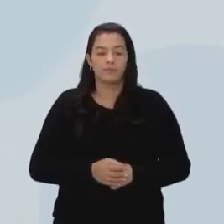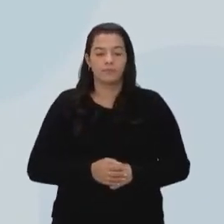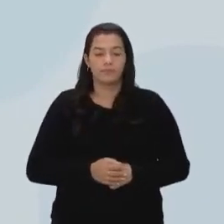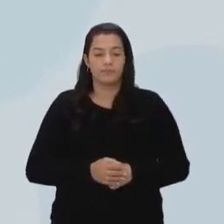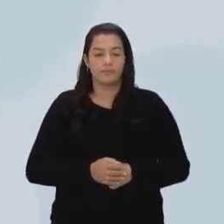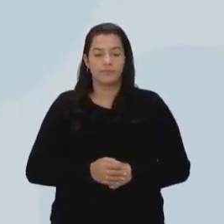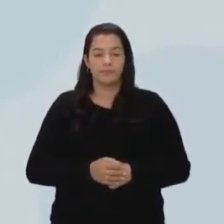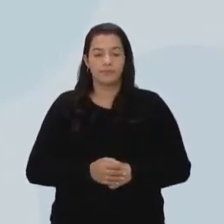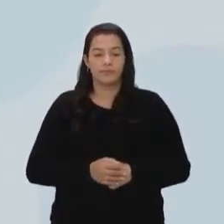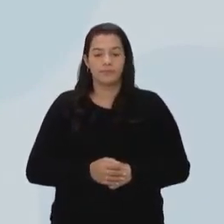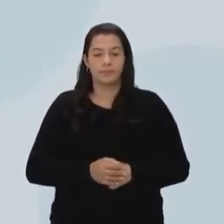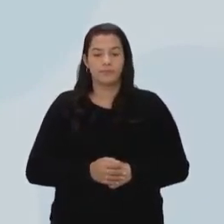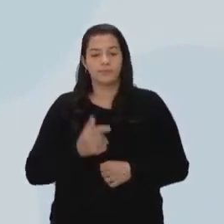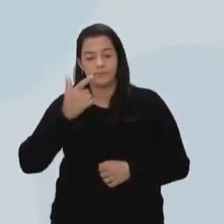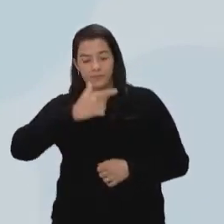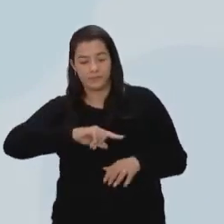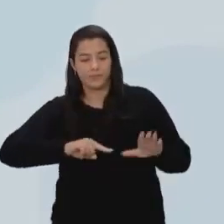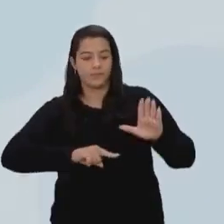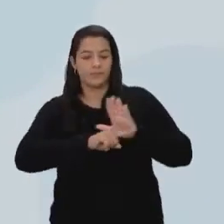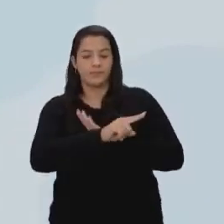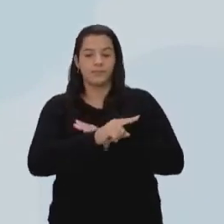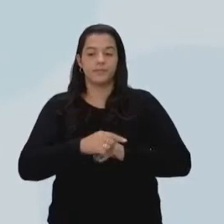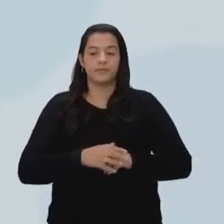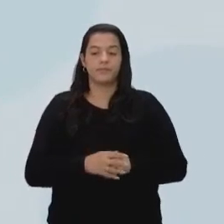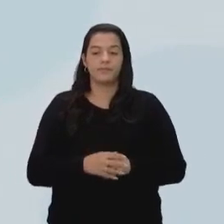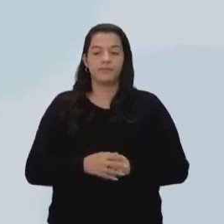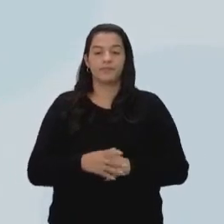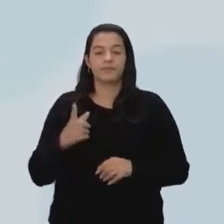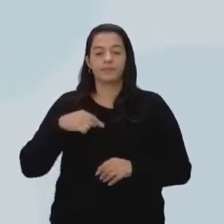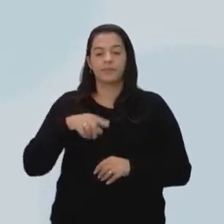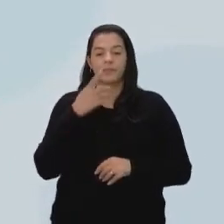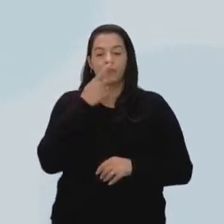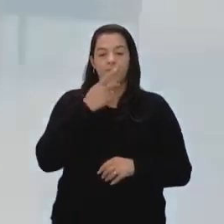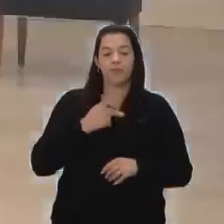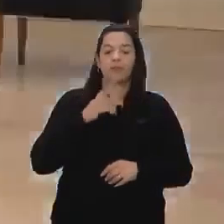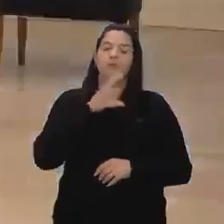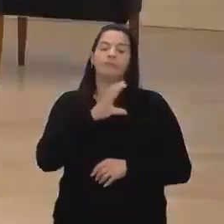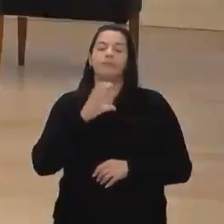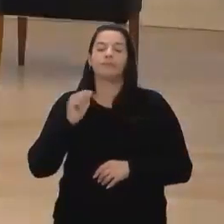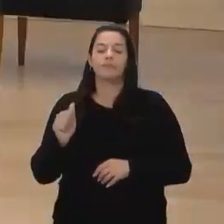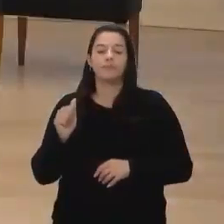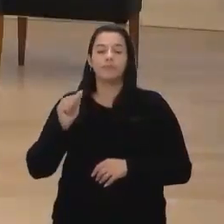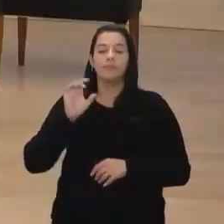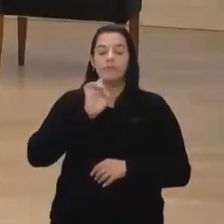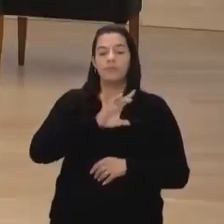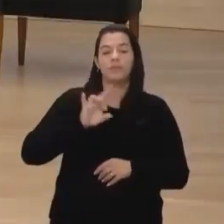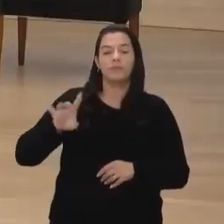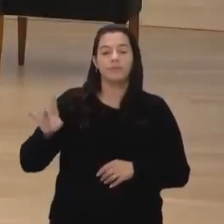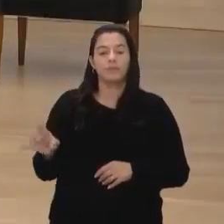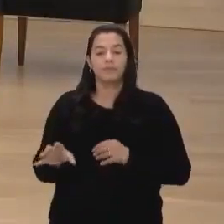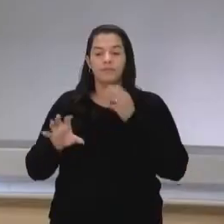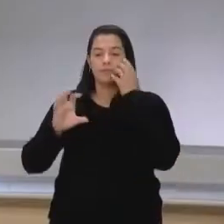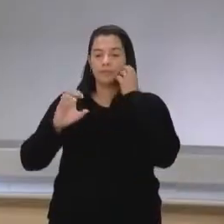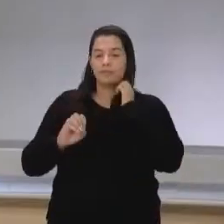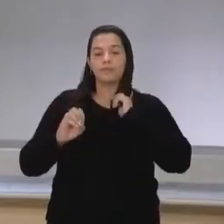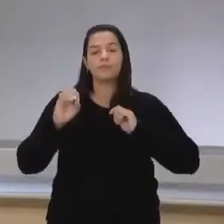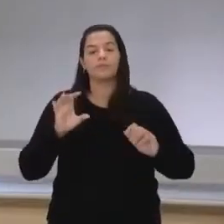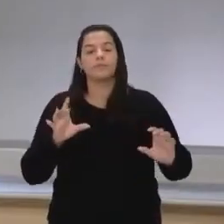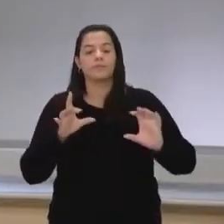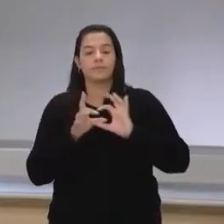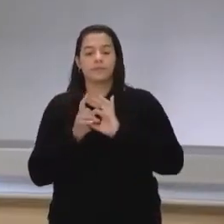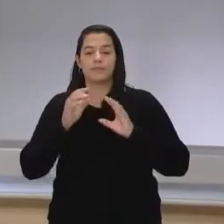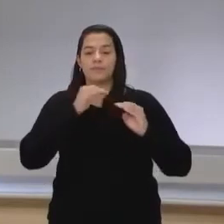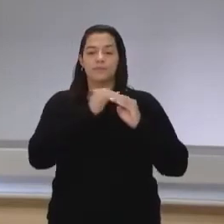última camada. Tem mais uma pergunta aqui. Você está falando que o cálcio está cedendo um elétron para cada um do oxigênio para formar os 8 e dar